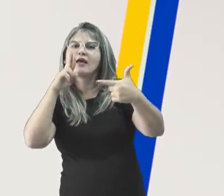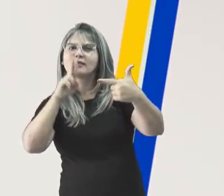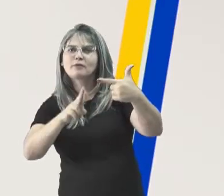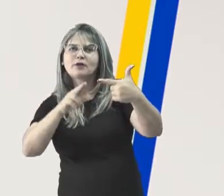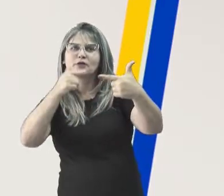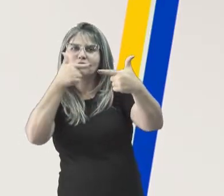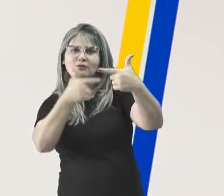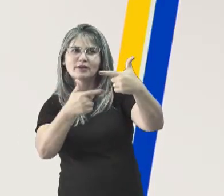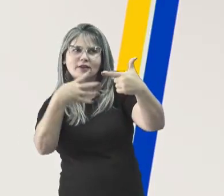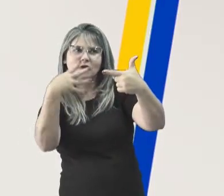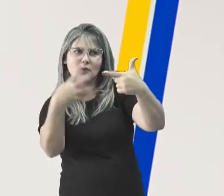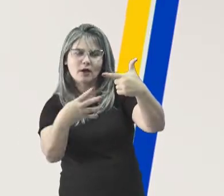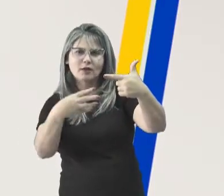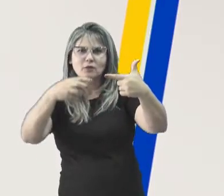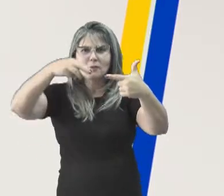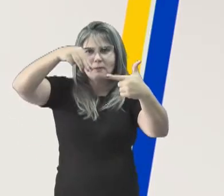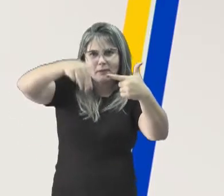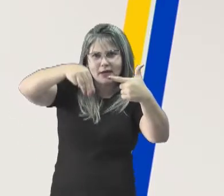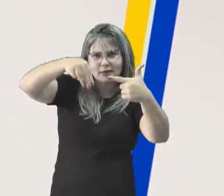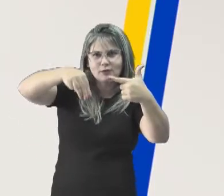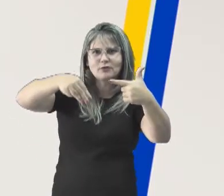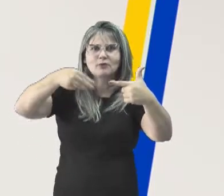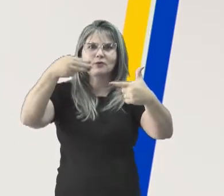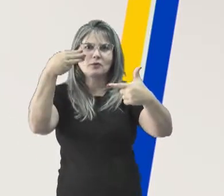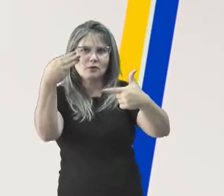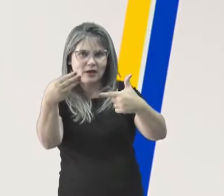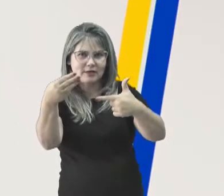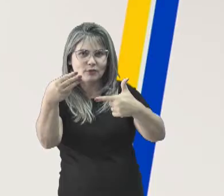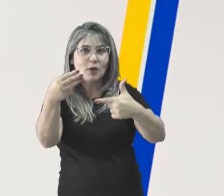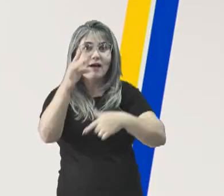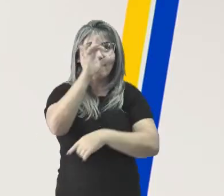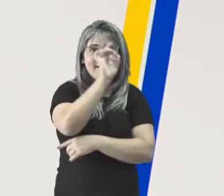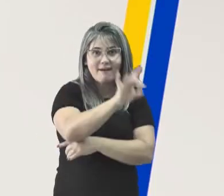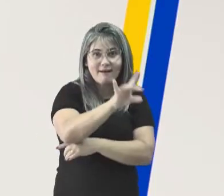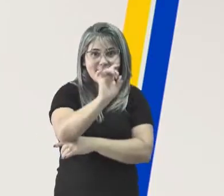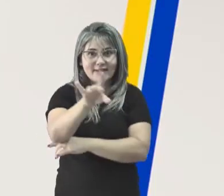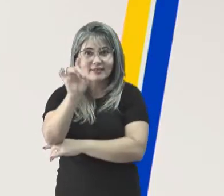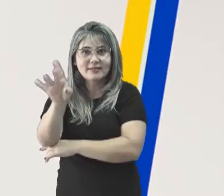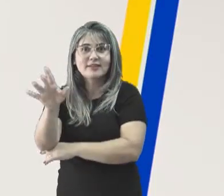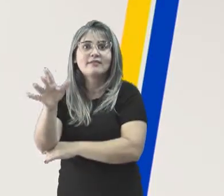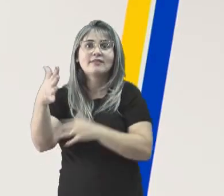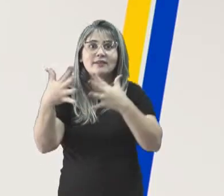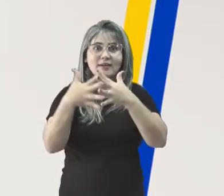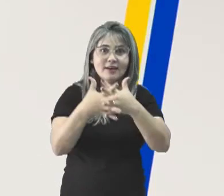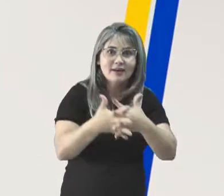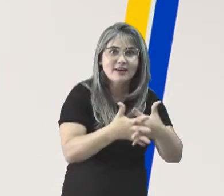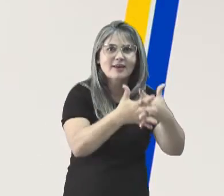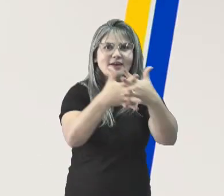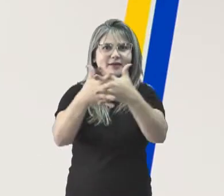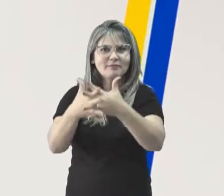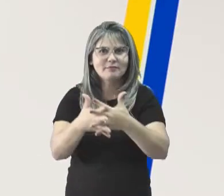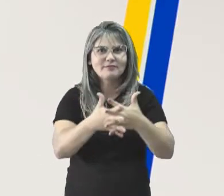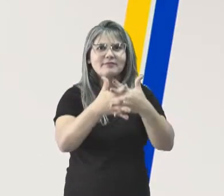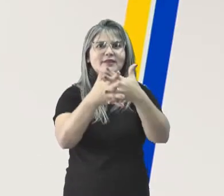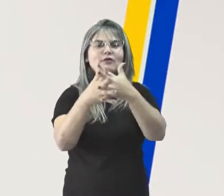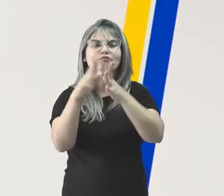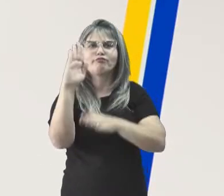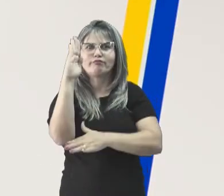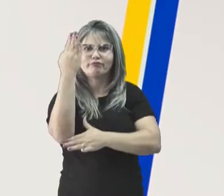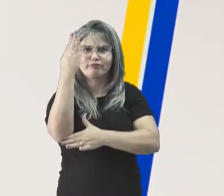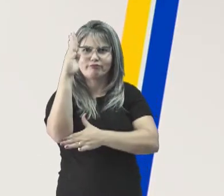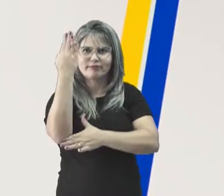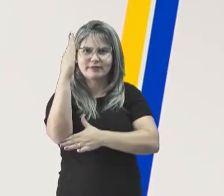encontra, ó, exatamente 24 metros cúbicos. Questão fácil, mas tem um